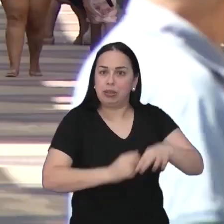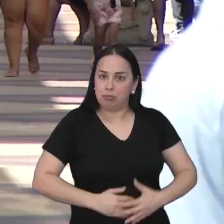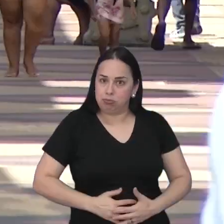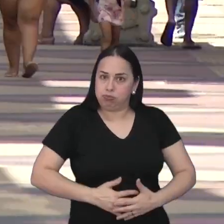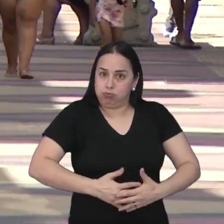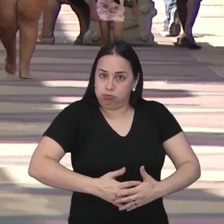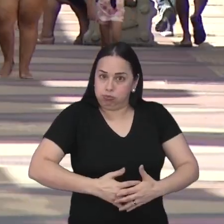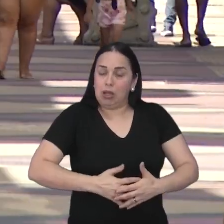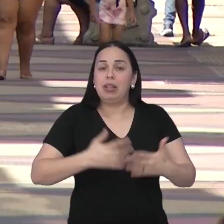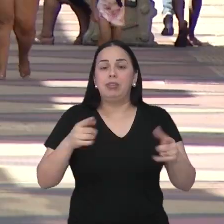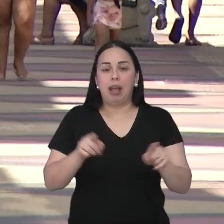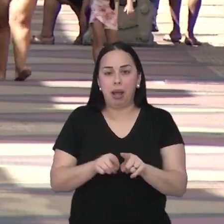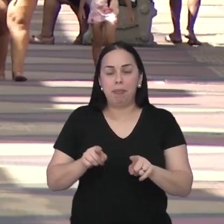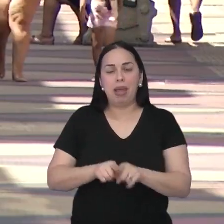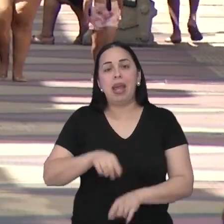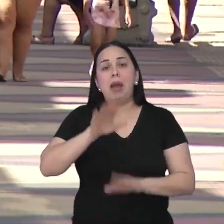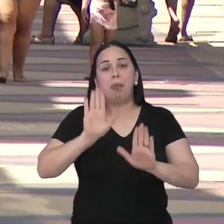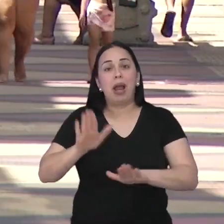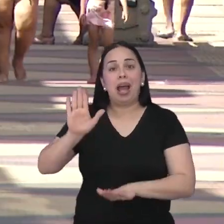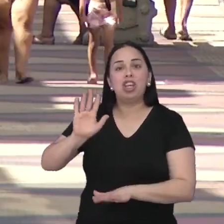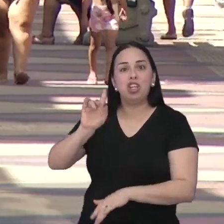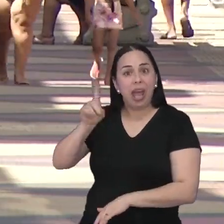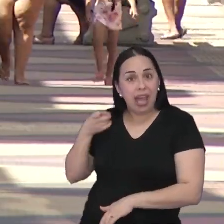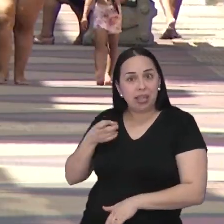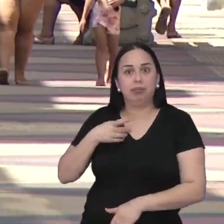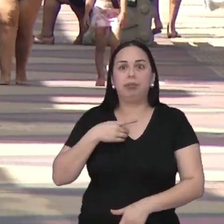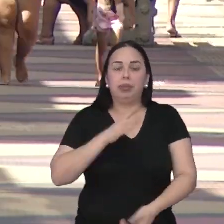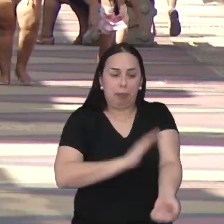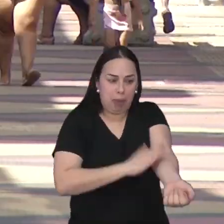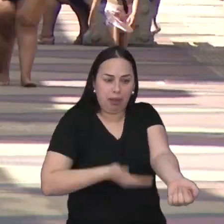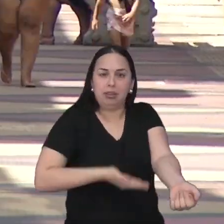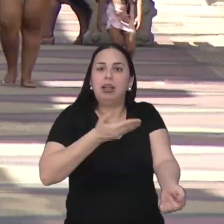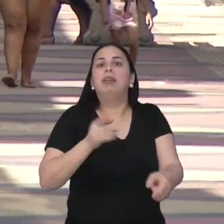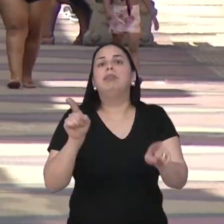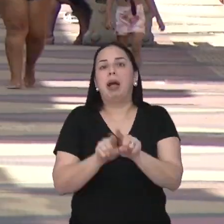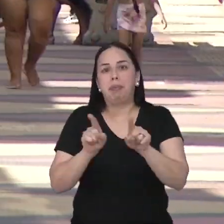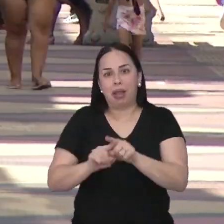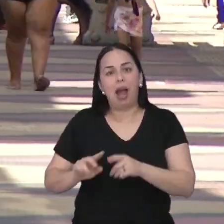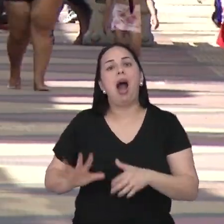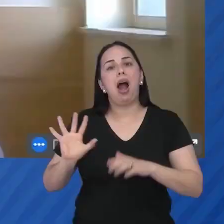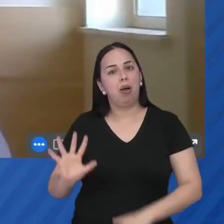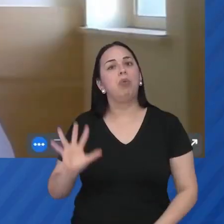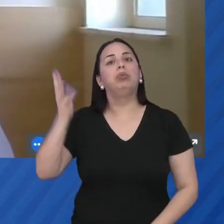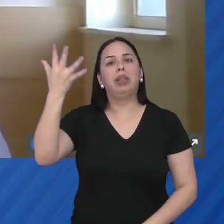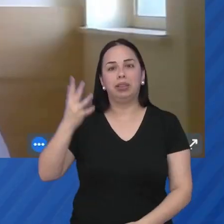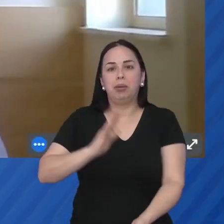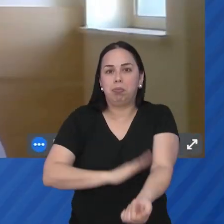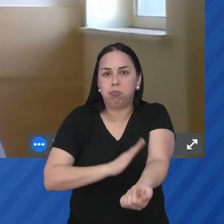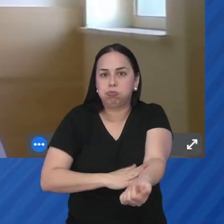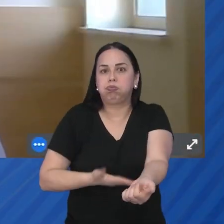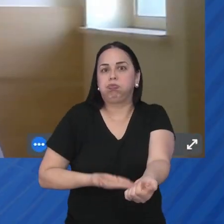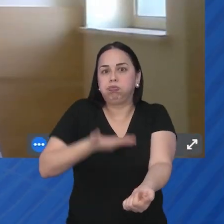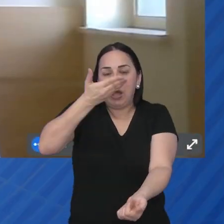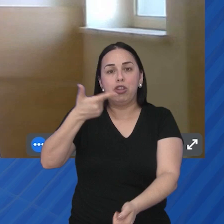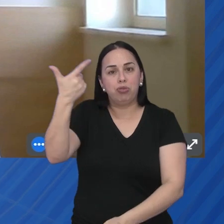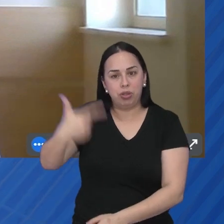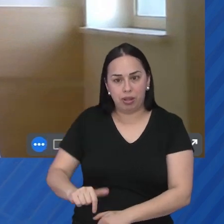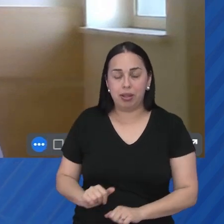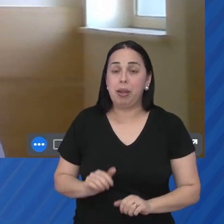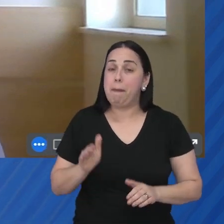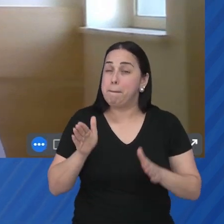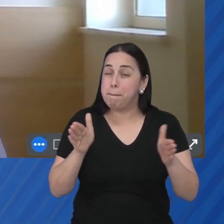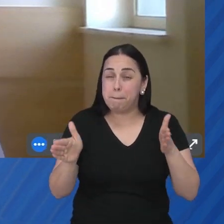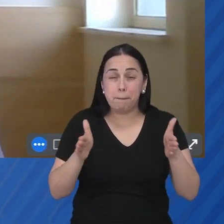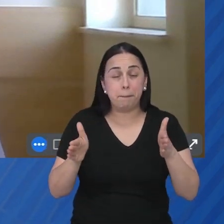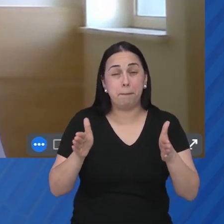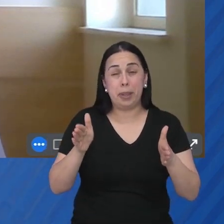que já tiveram pré-eclâmpsia também têm mais disposição a desenvolver novamente o distúrbio. Esse é um dos principais fatores de